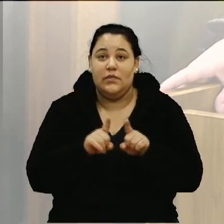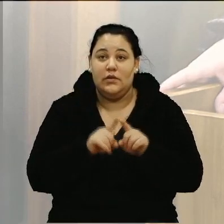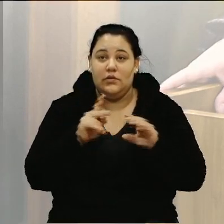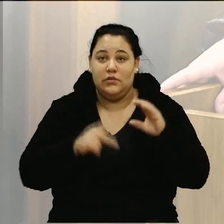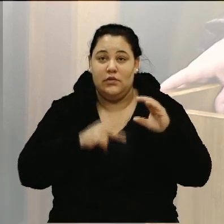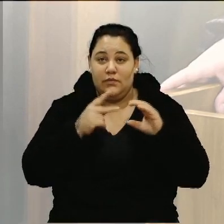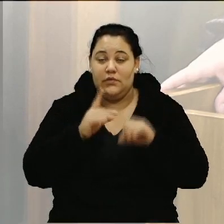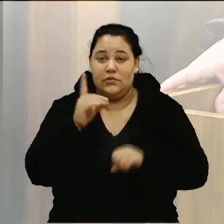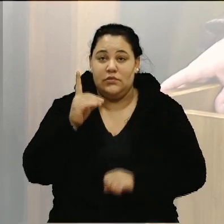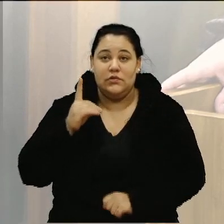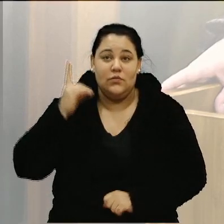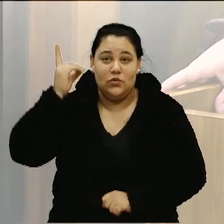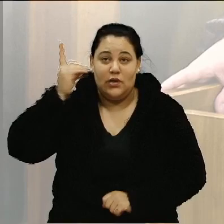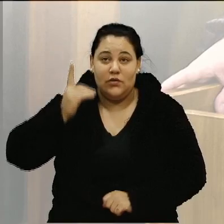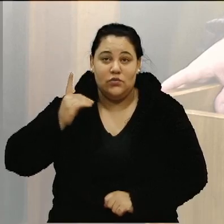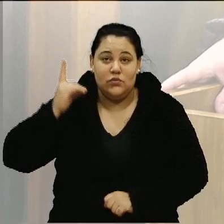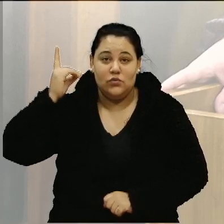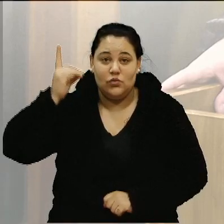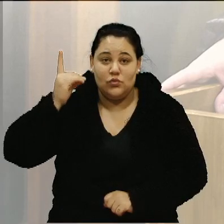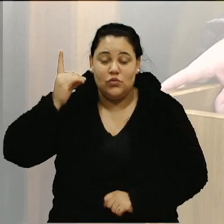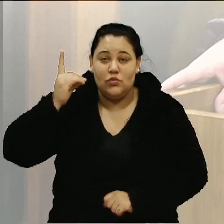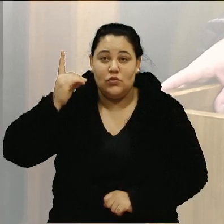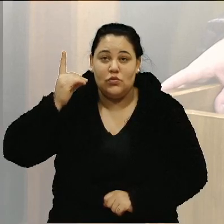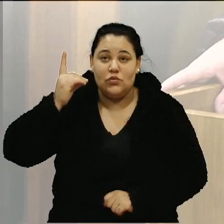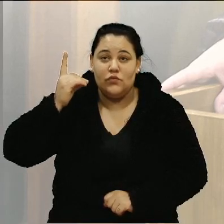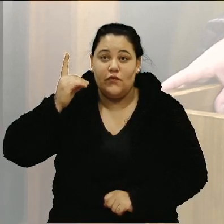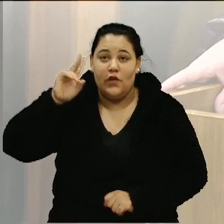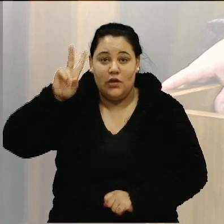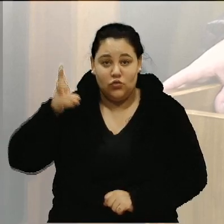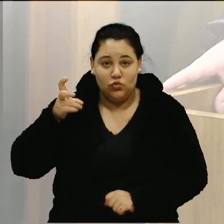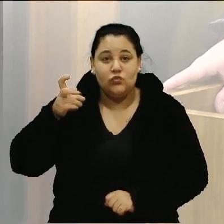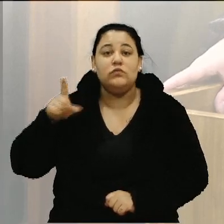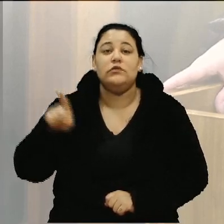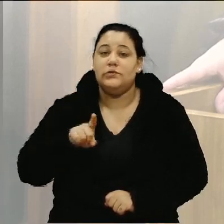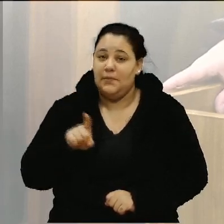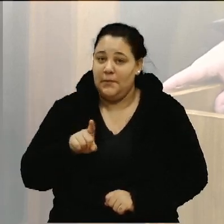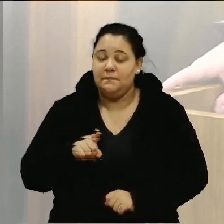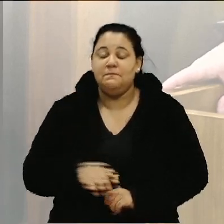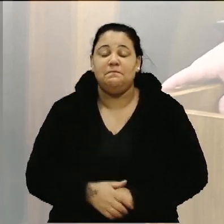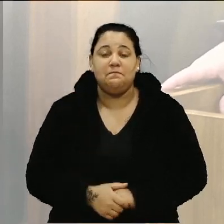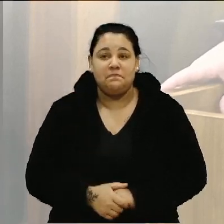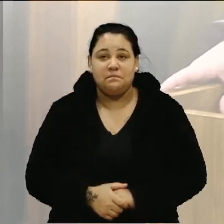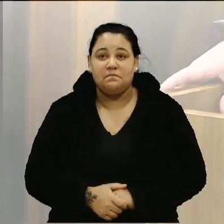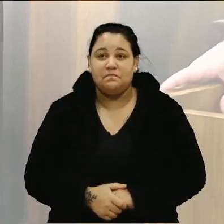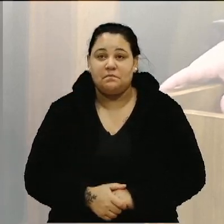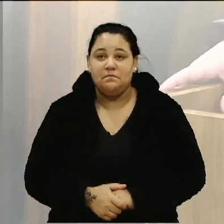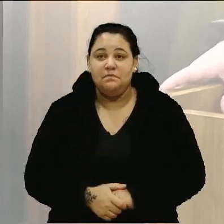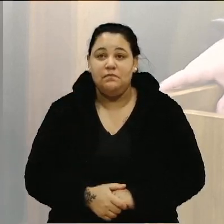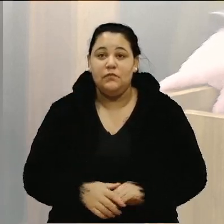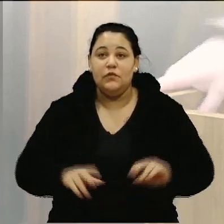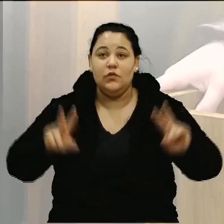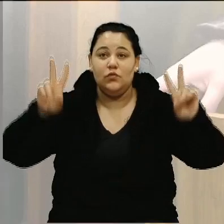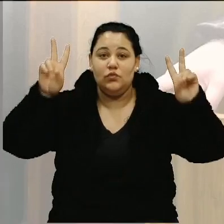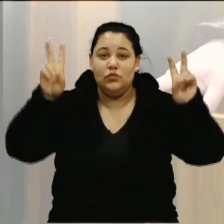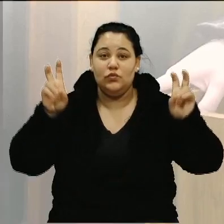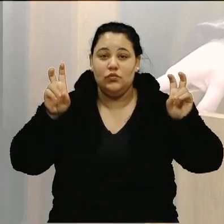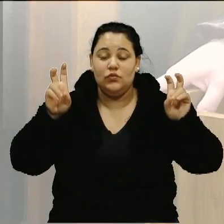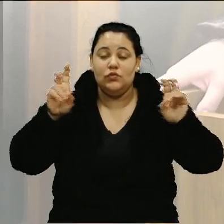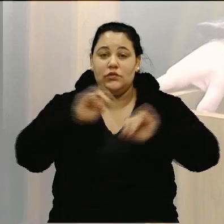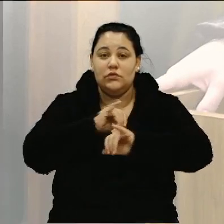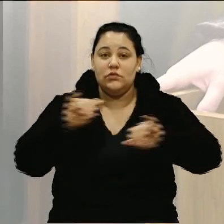dos Deputados foi pauta. E o título da notícia ela